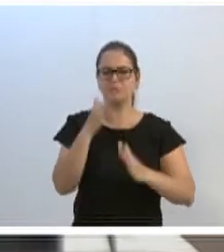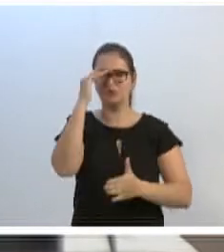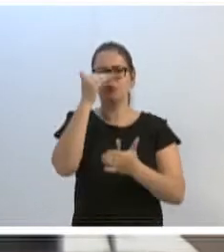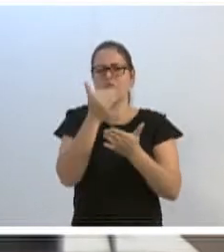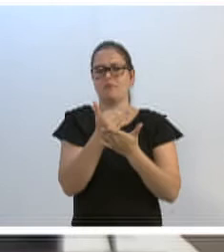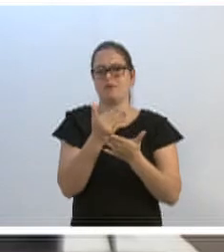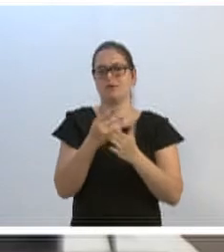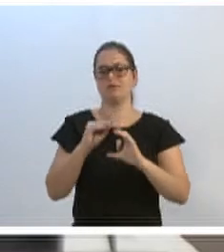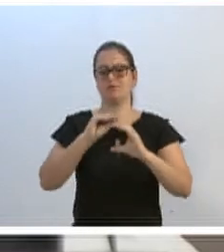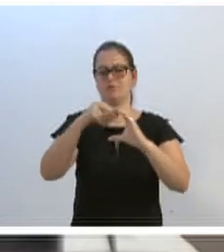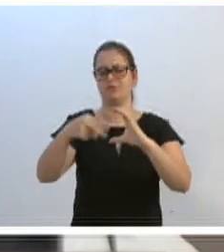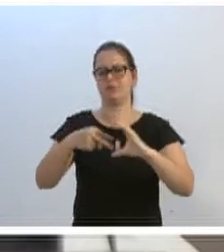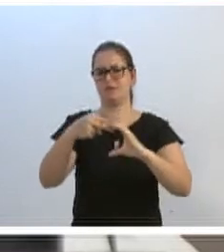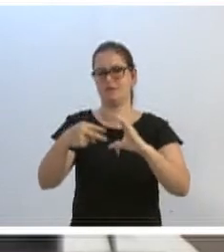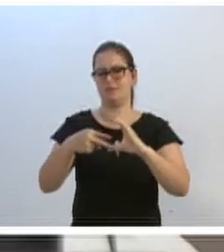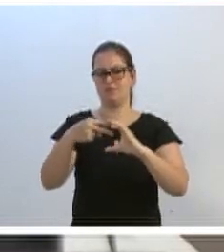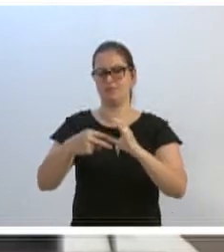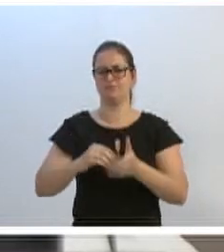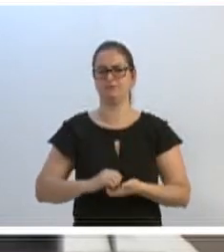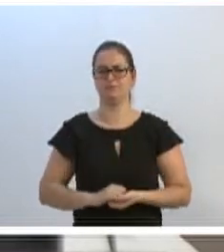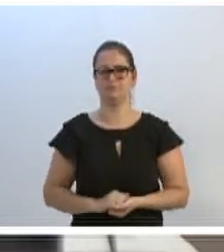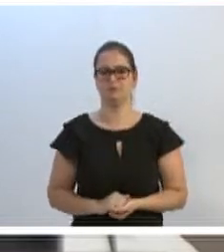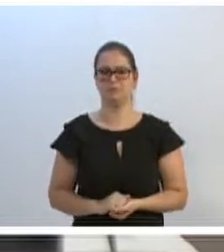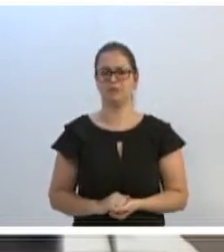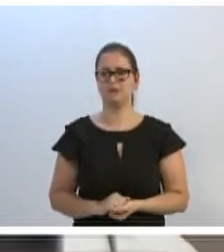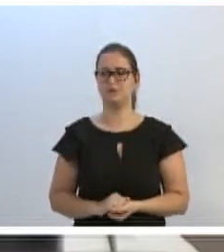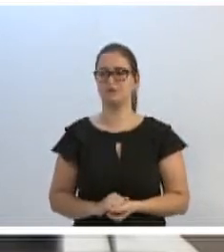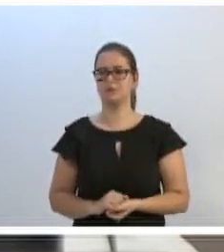confiança na Câmara Municipal.